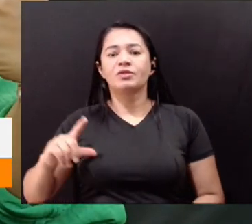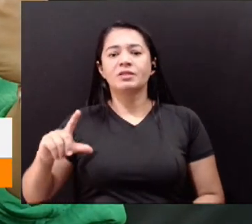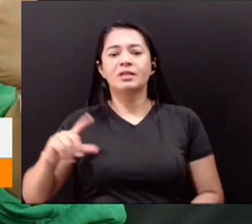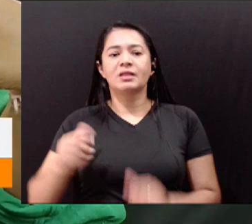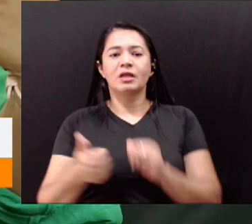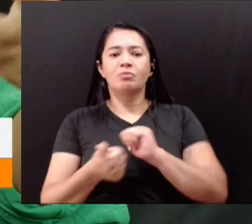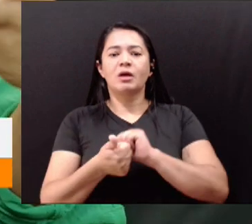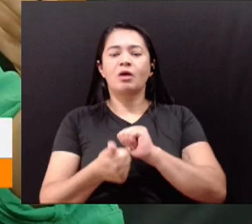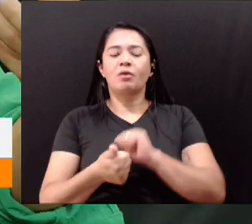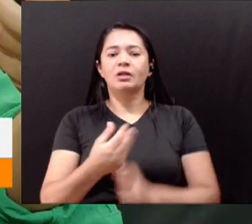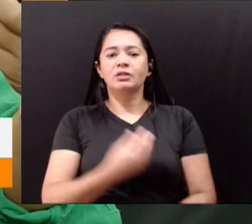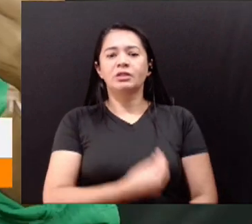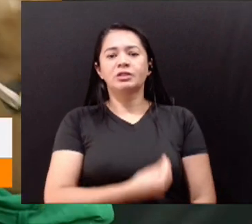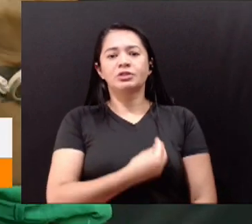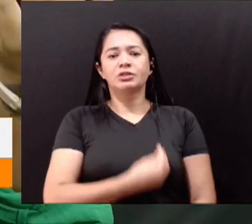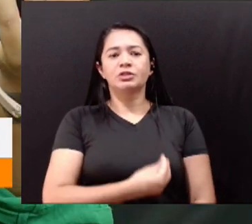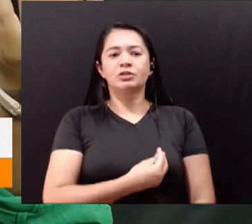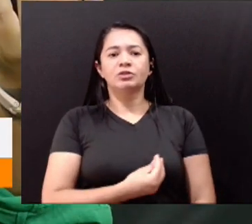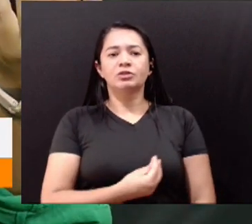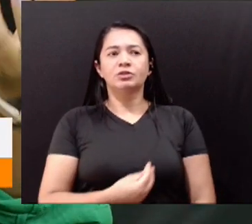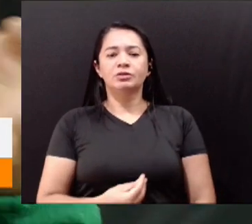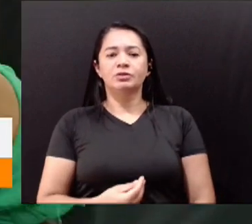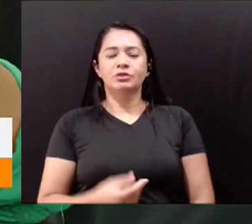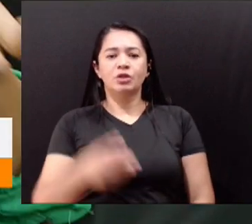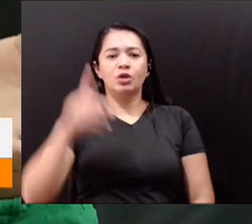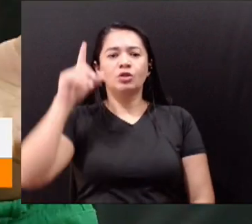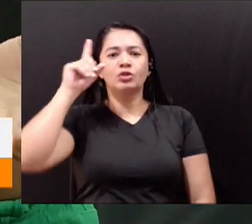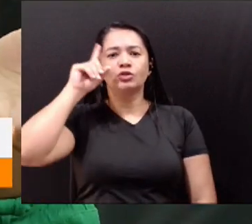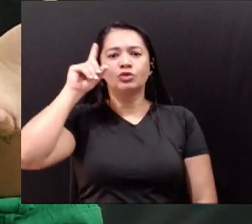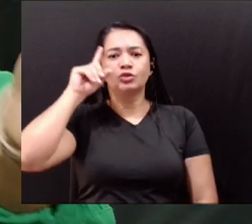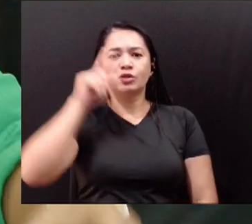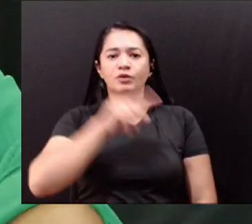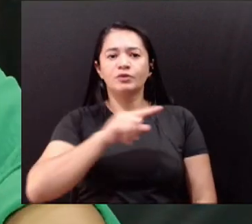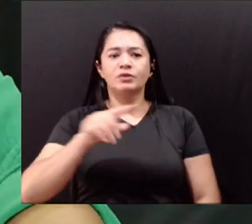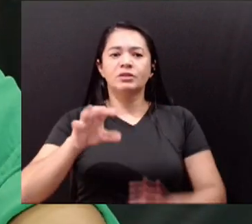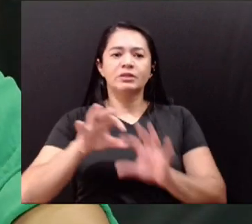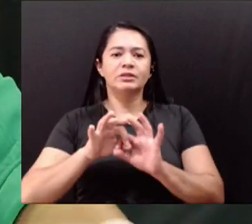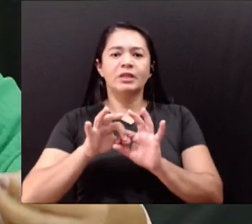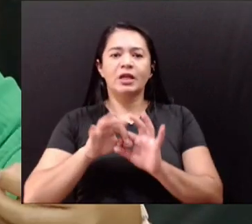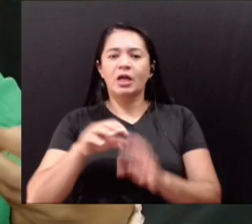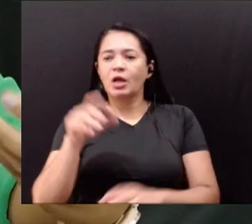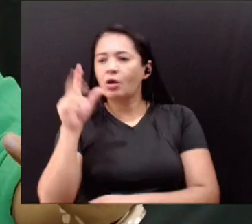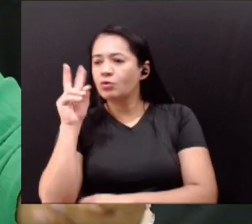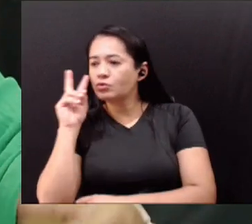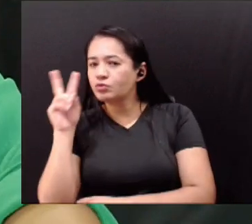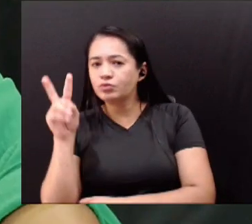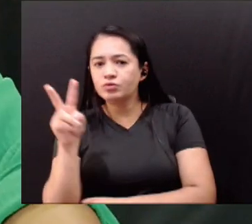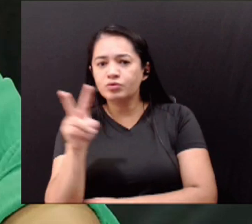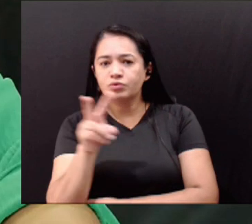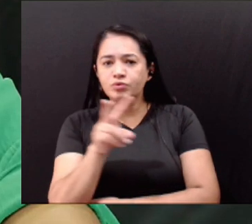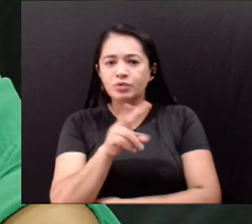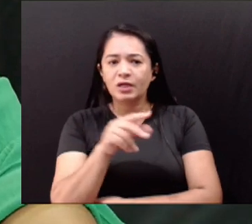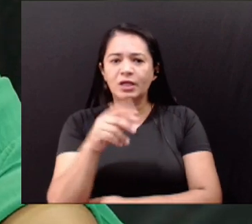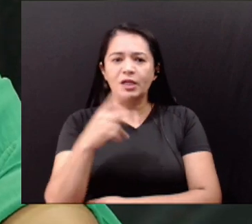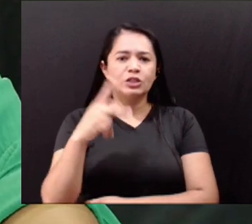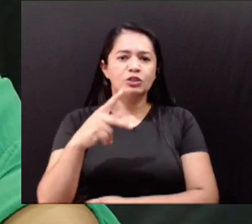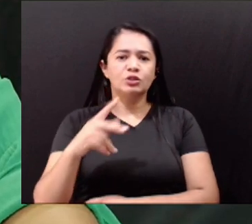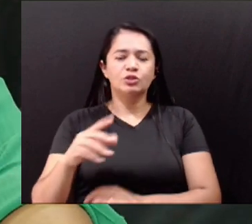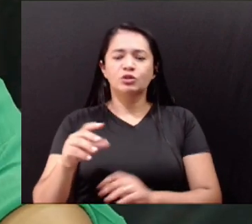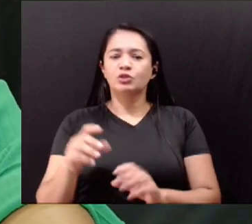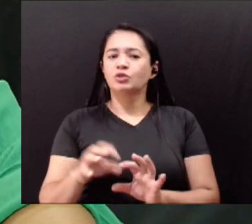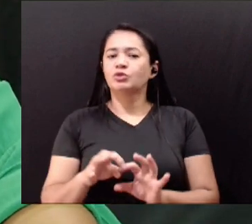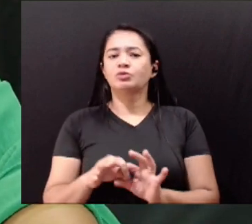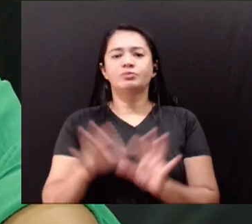e um dia a dia que te permite observar a sua autonomia, isso faz muito bem para a saúde mental. Vamos